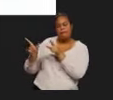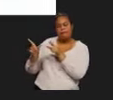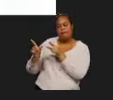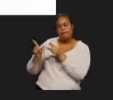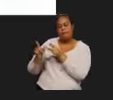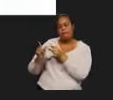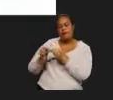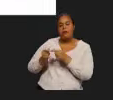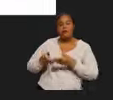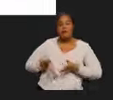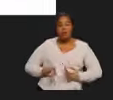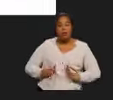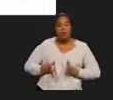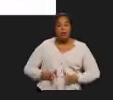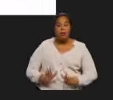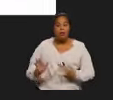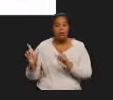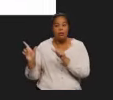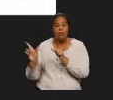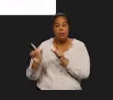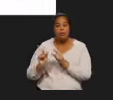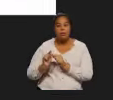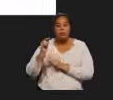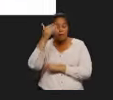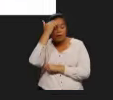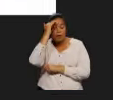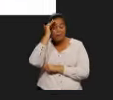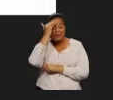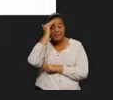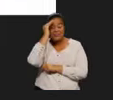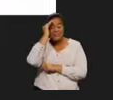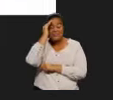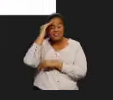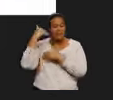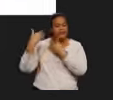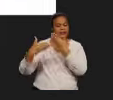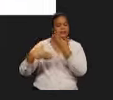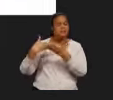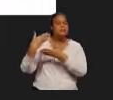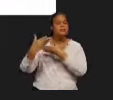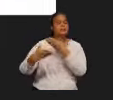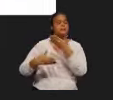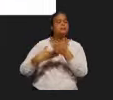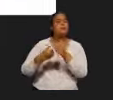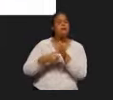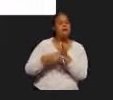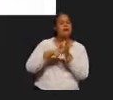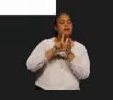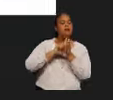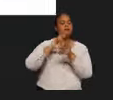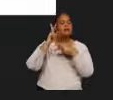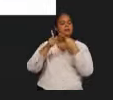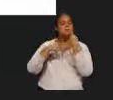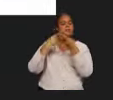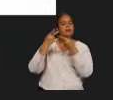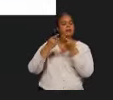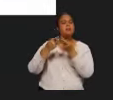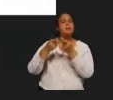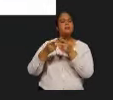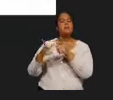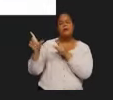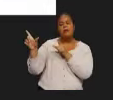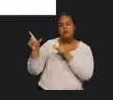taxa de fertilidade ea gente vai entender isso daqui a pouquinho mas já adiantando reduzir a taxa de